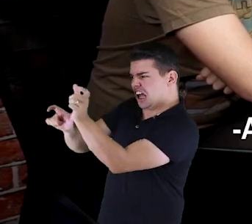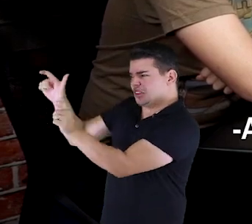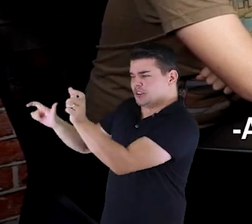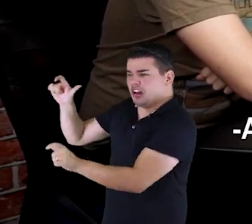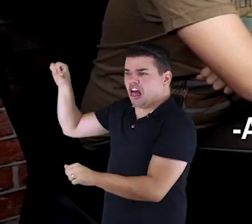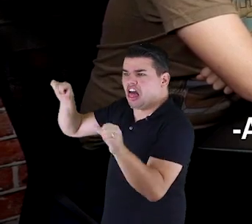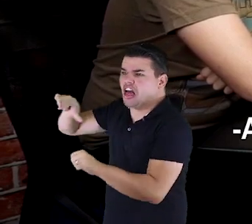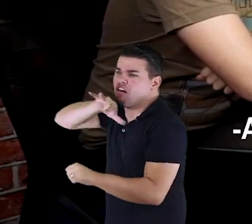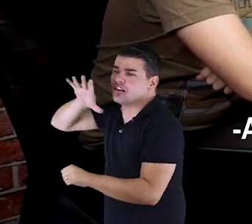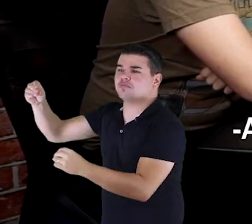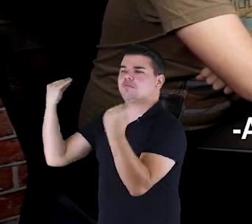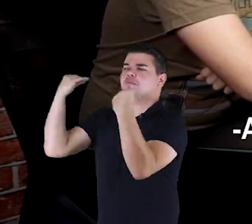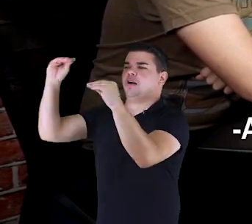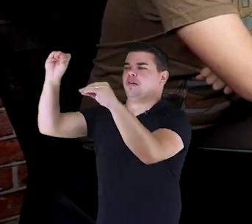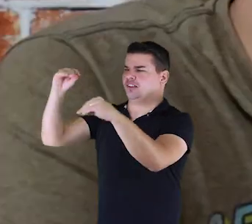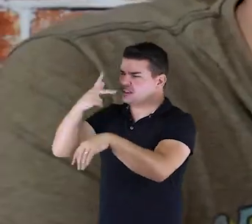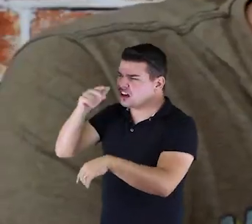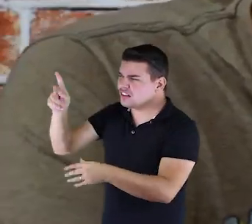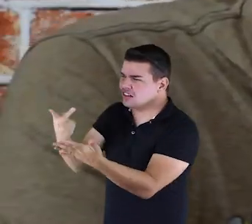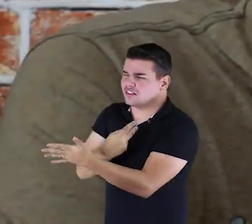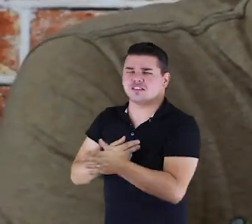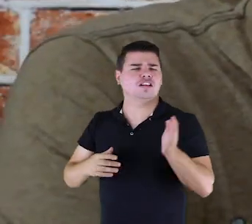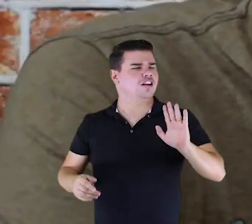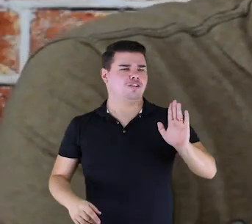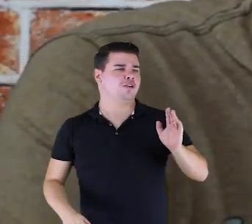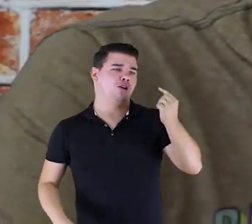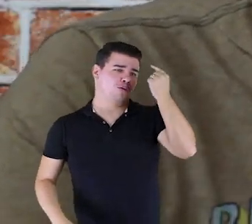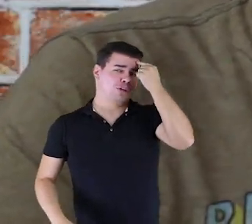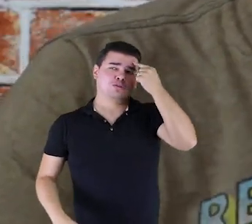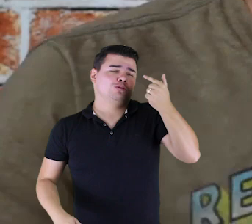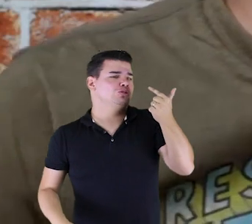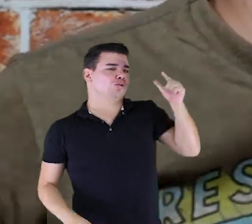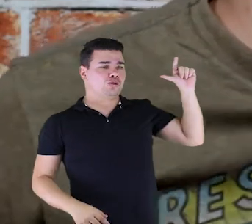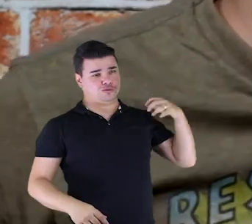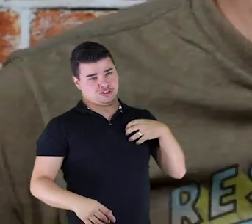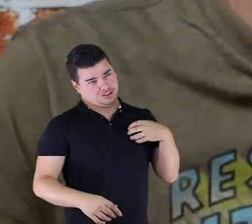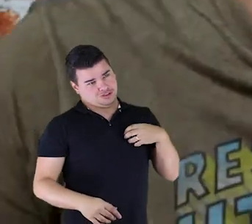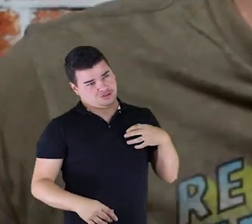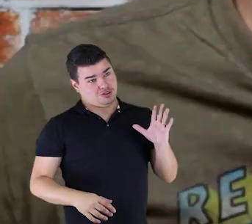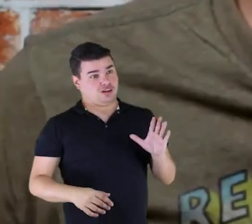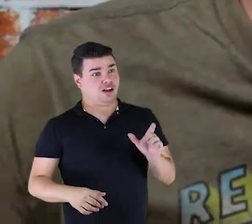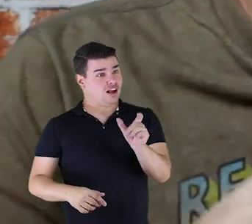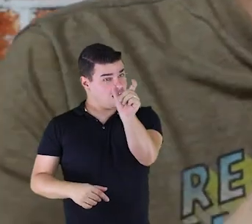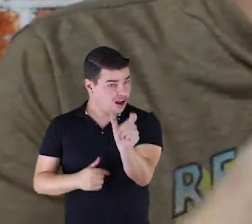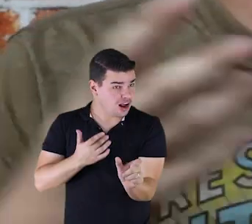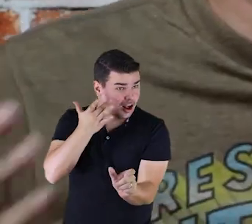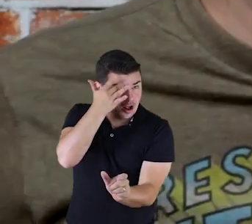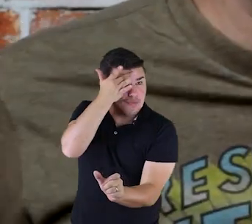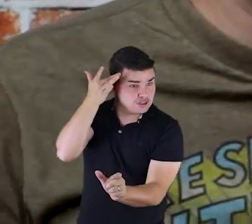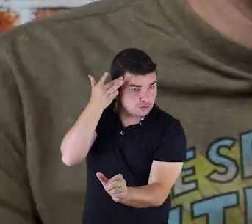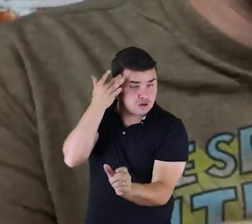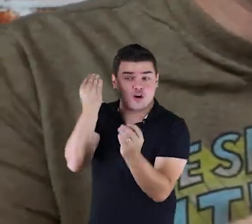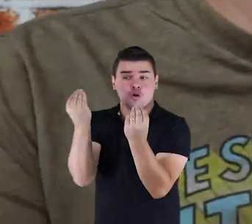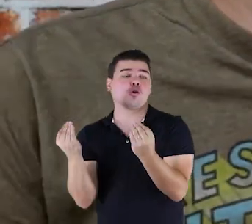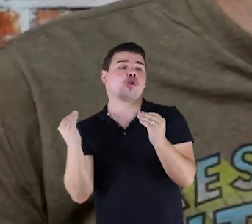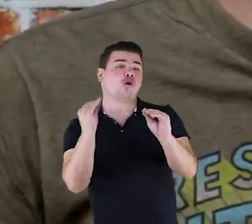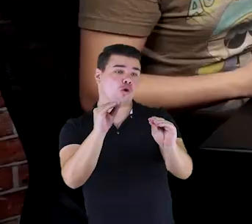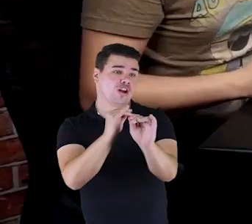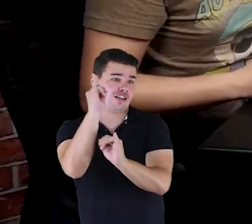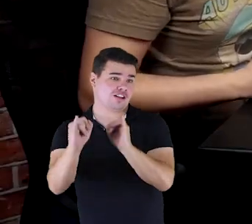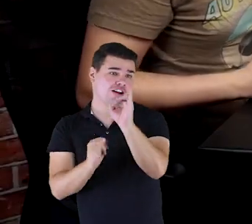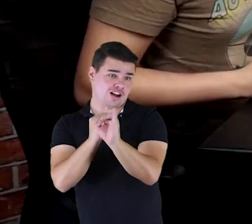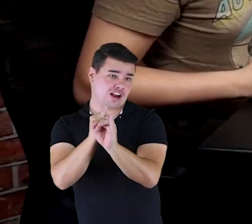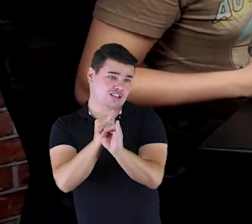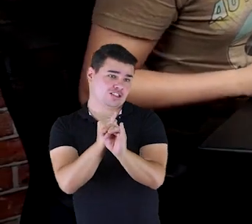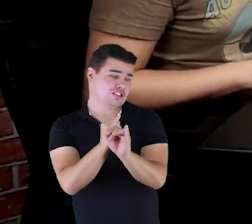Eu acho que você causou muita mais. Você não acha? Eu prefiro ver pelo outro ponto. Assim, na verdade, a pessoa fez um vídeo pra internet, ela tá na beira do precipício.